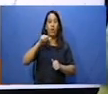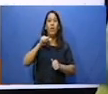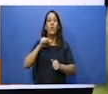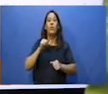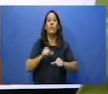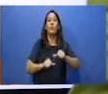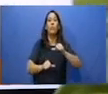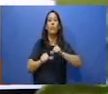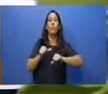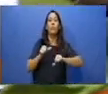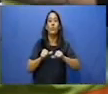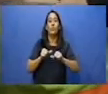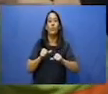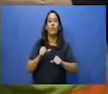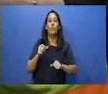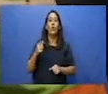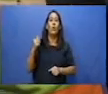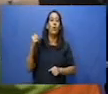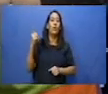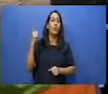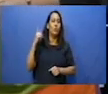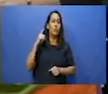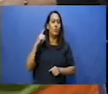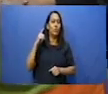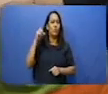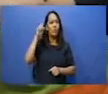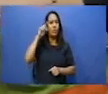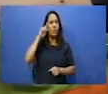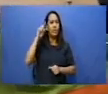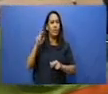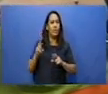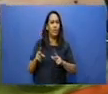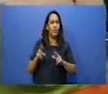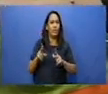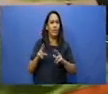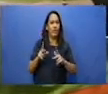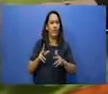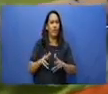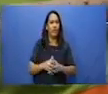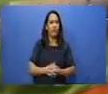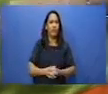aqui foi outro dia em que o autor que fez